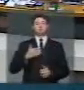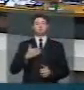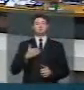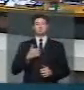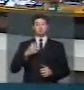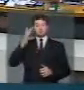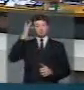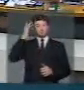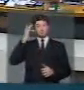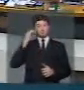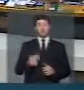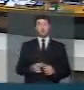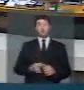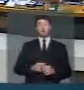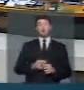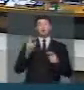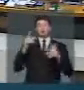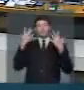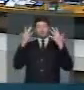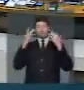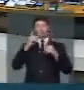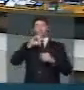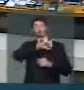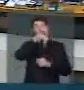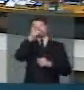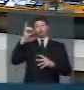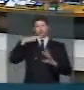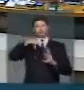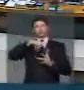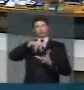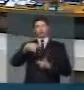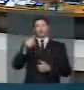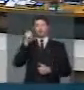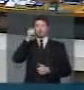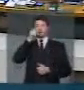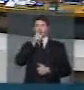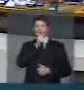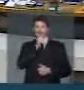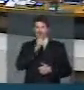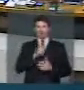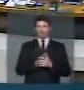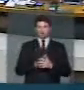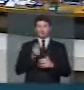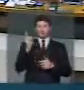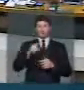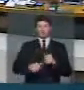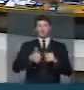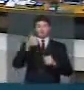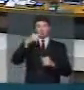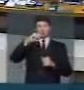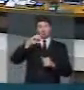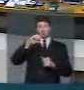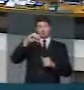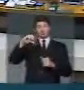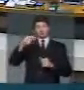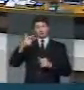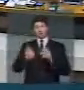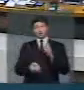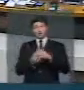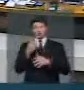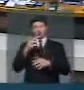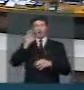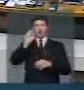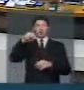nós comemoramos o Dia Mundial da Água. Instituído em 1992 pela